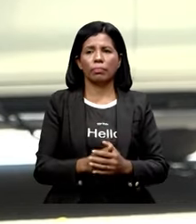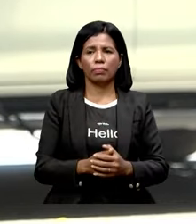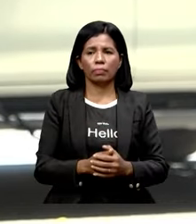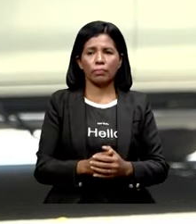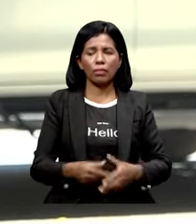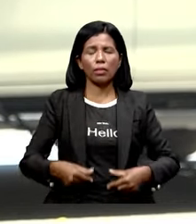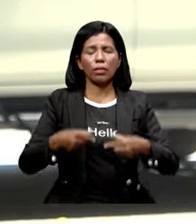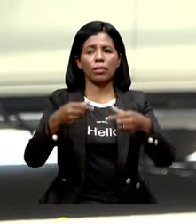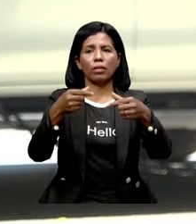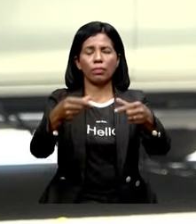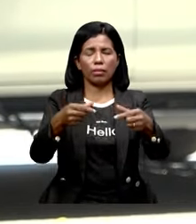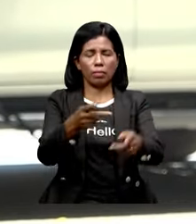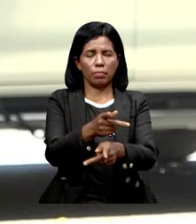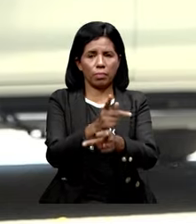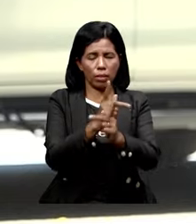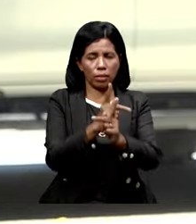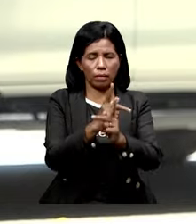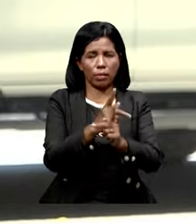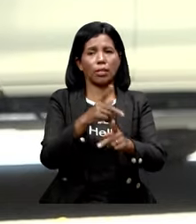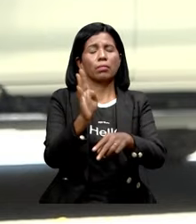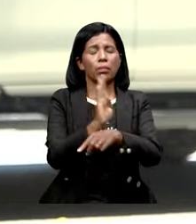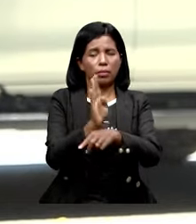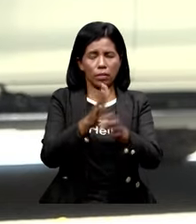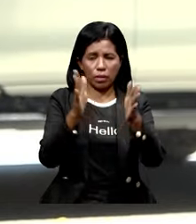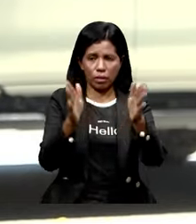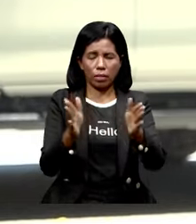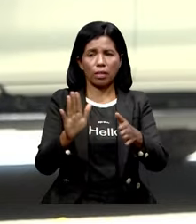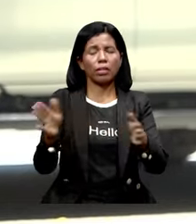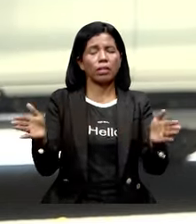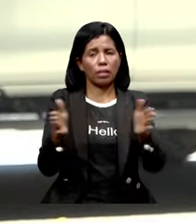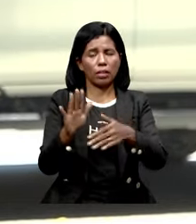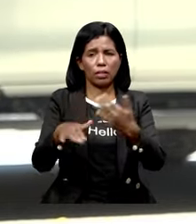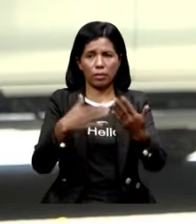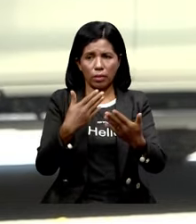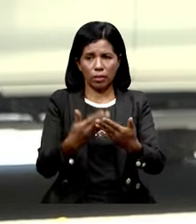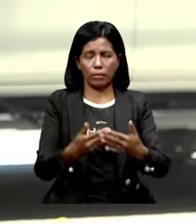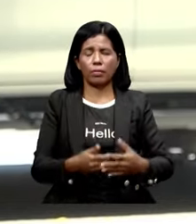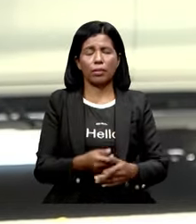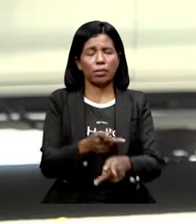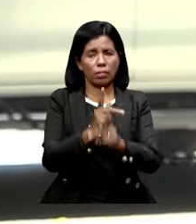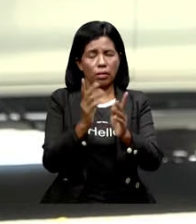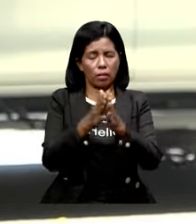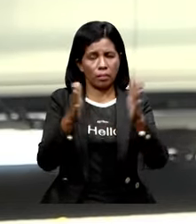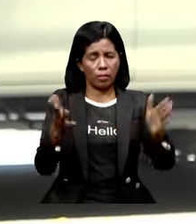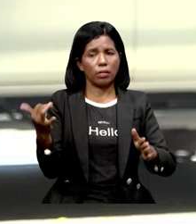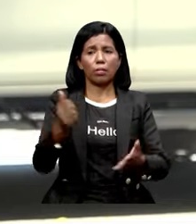onde for crédito para micro, médio, pequena ou média empresa. Ele